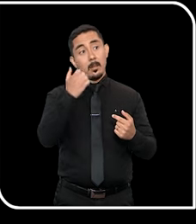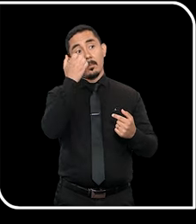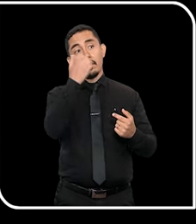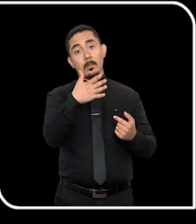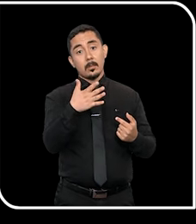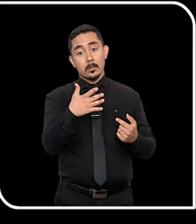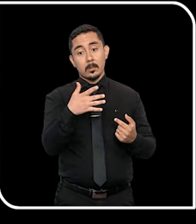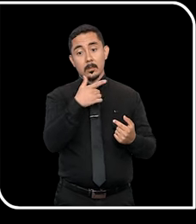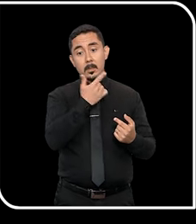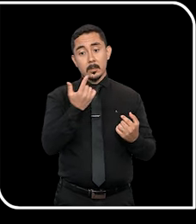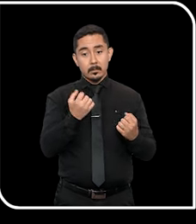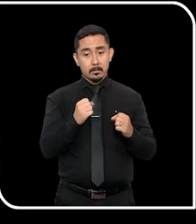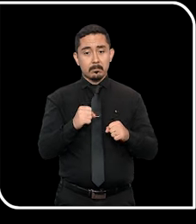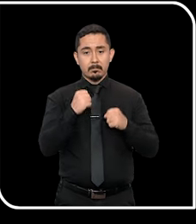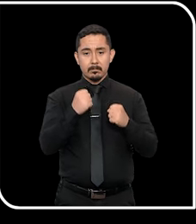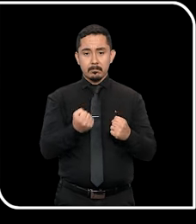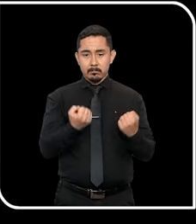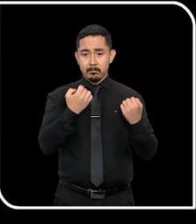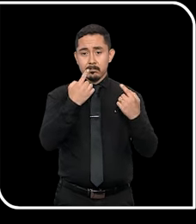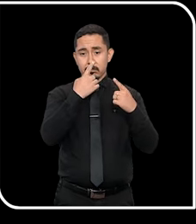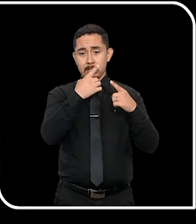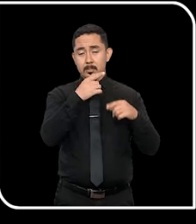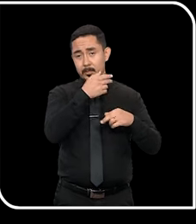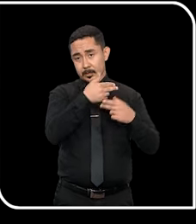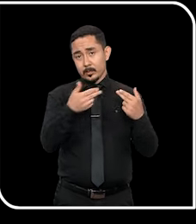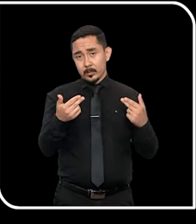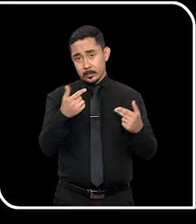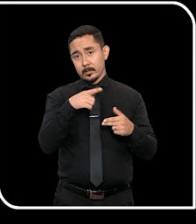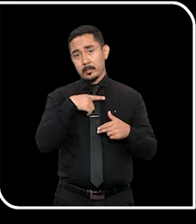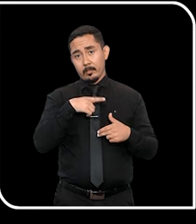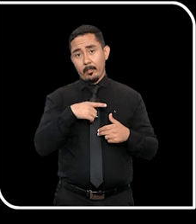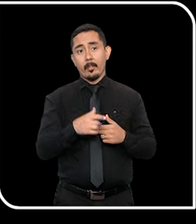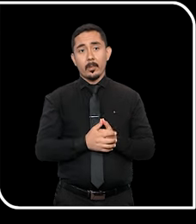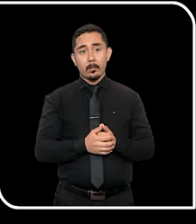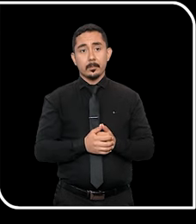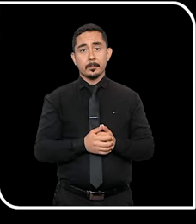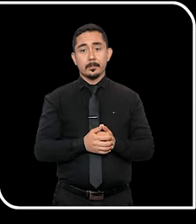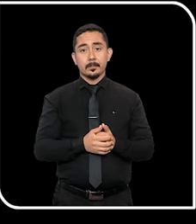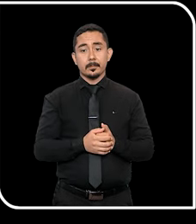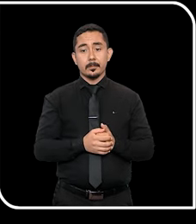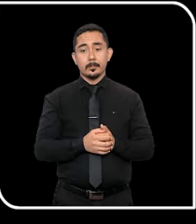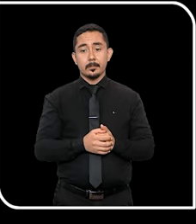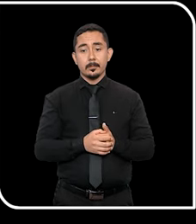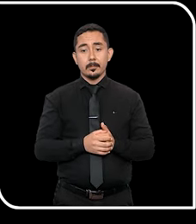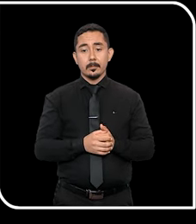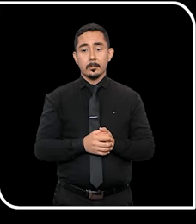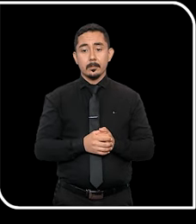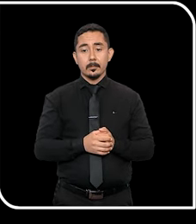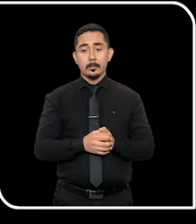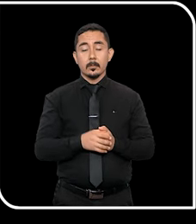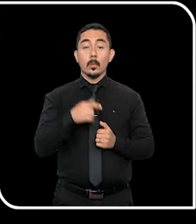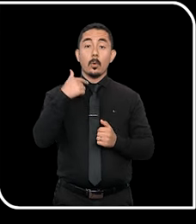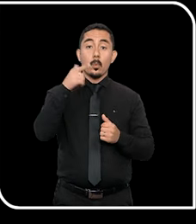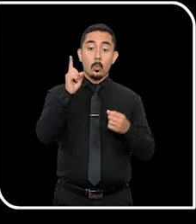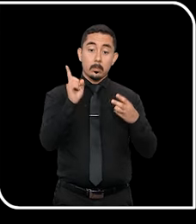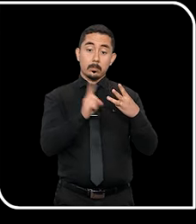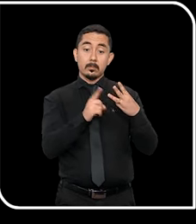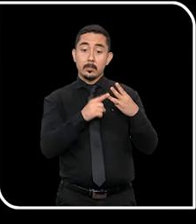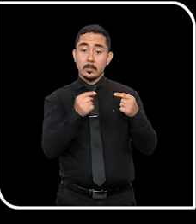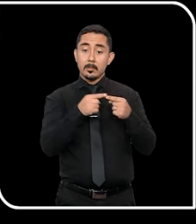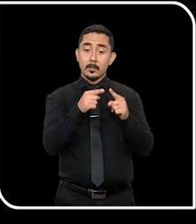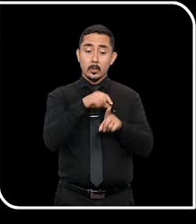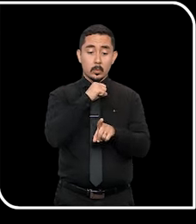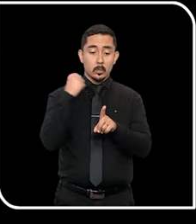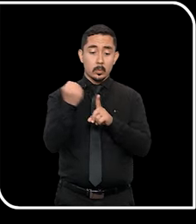quando chega na escola ele enfrenta um montão de outras barreiras e um montão de outros olhares e o outro tripé que é o